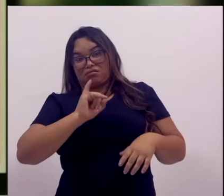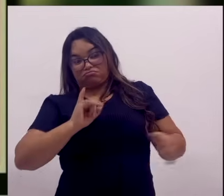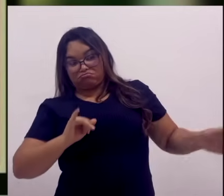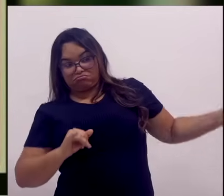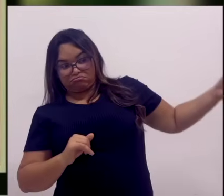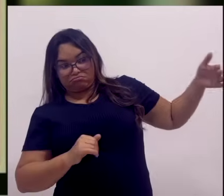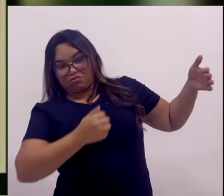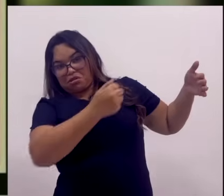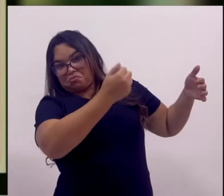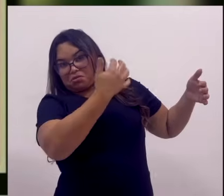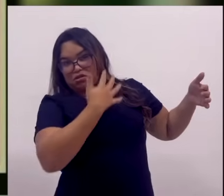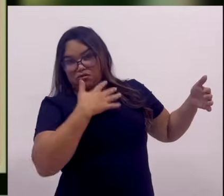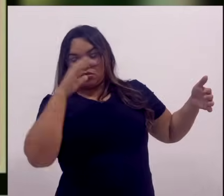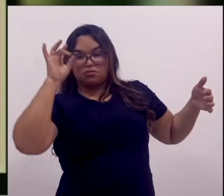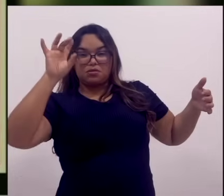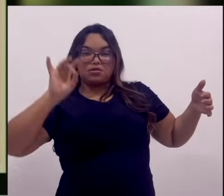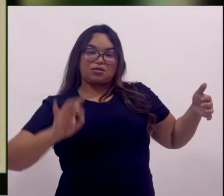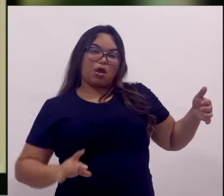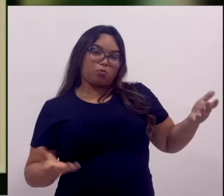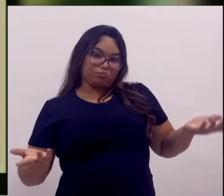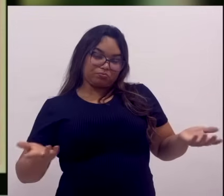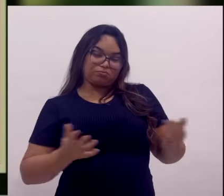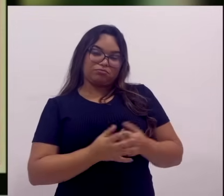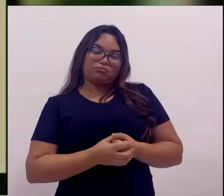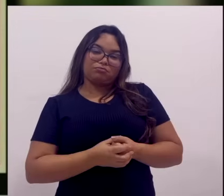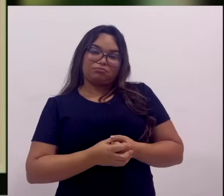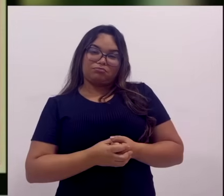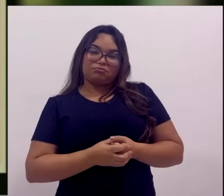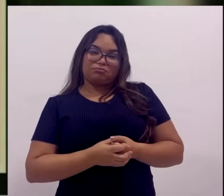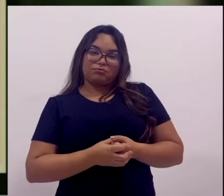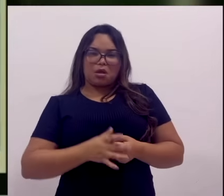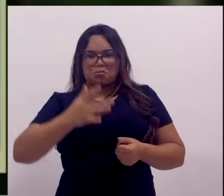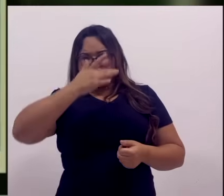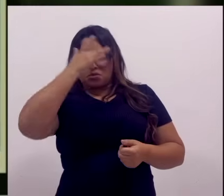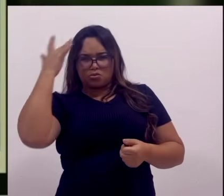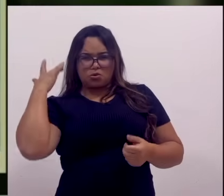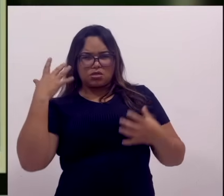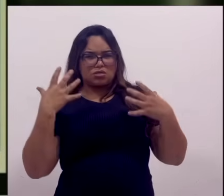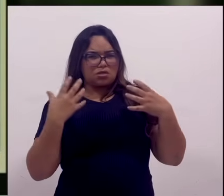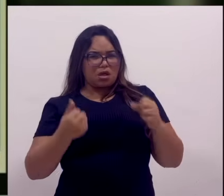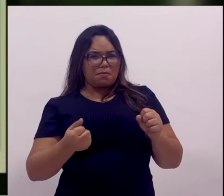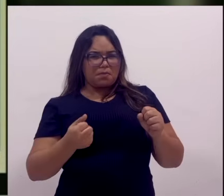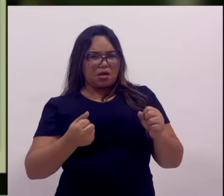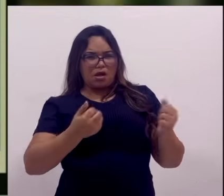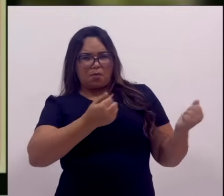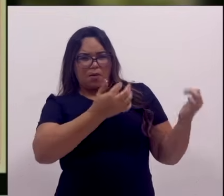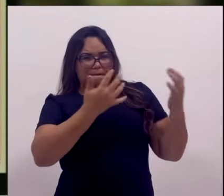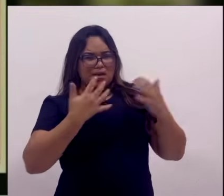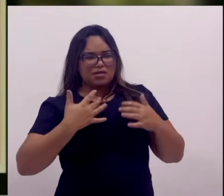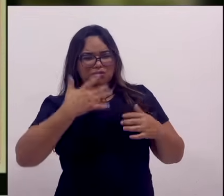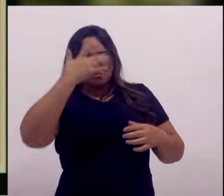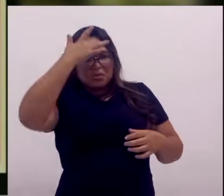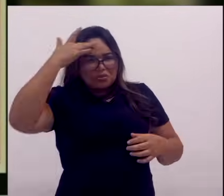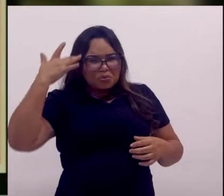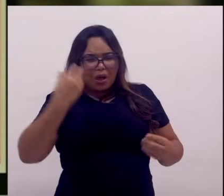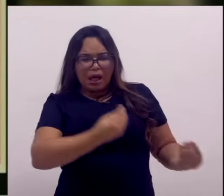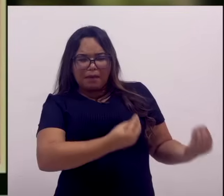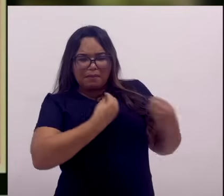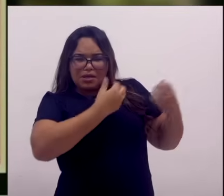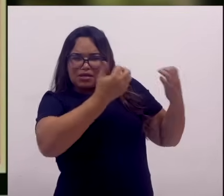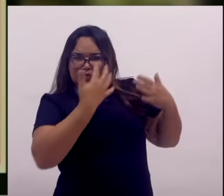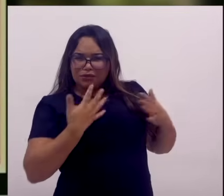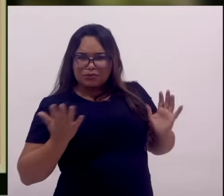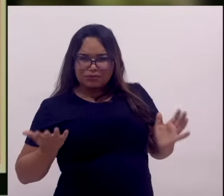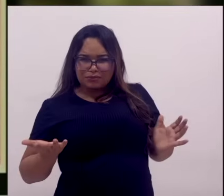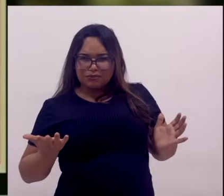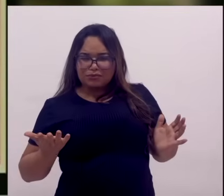mão, recebem uma bênção especial. Assim que uma pessoa pode receber uma bênção especial pelas mãos de homens. E essa